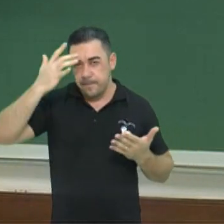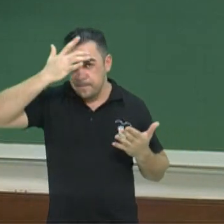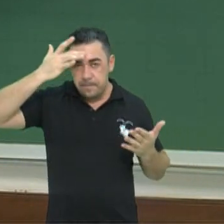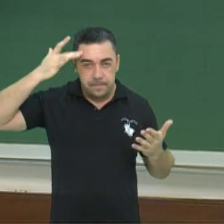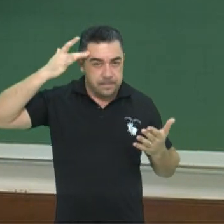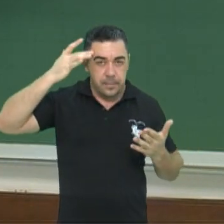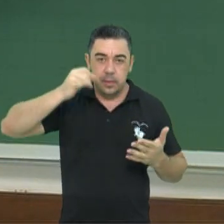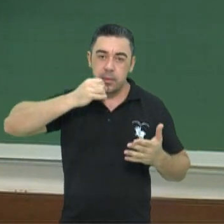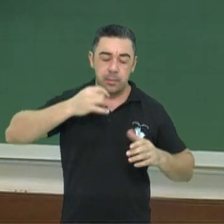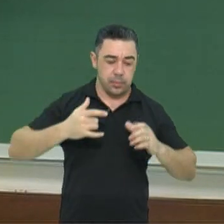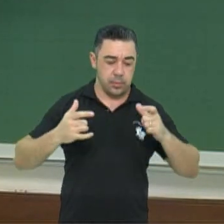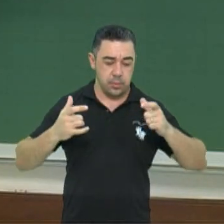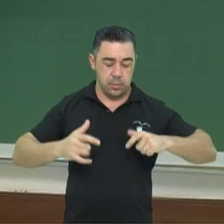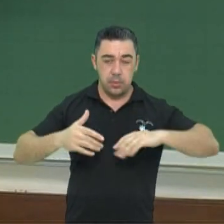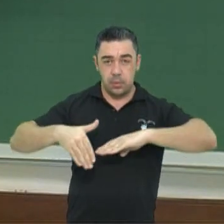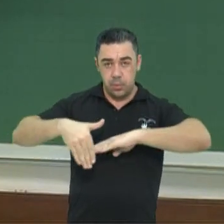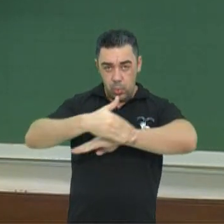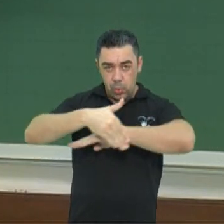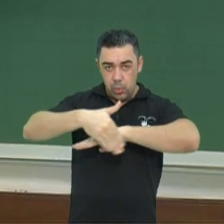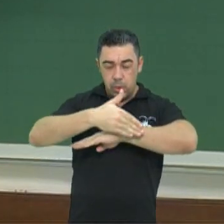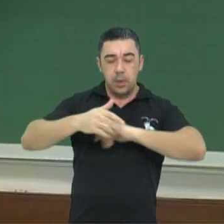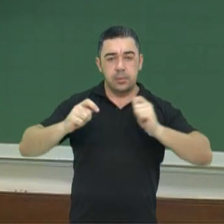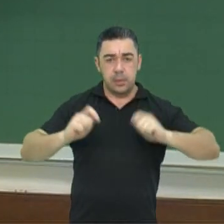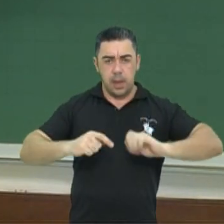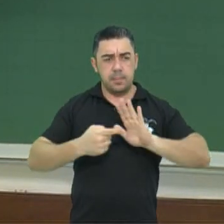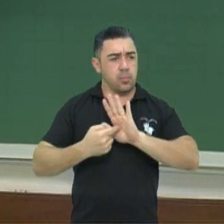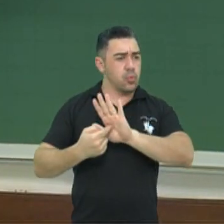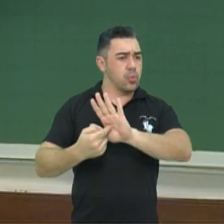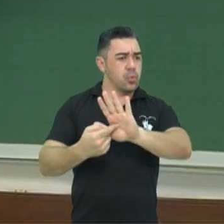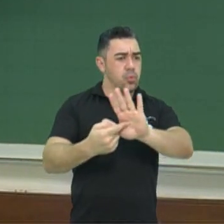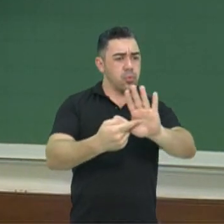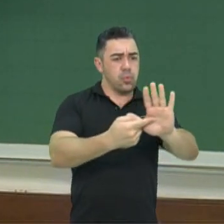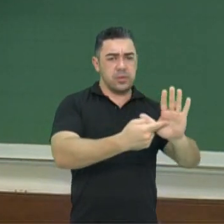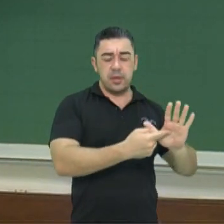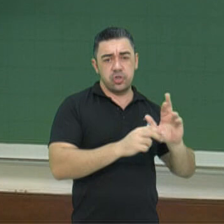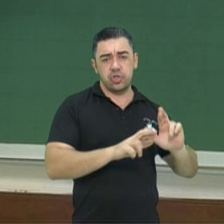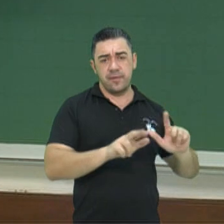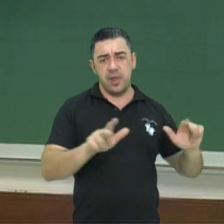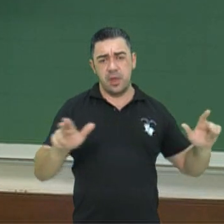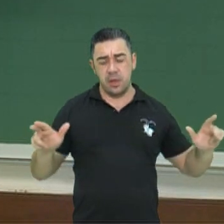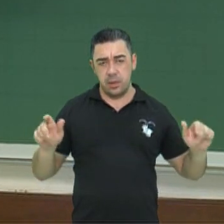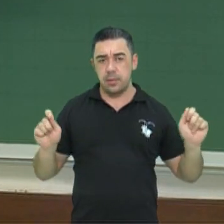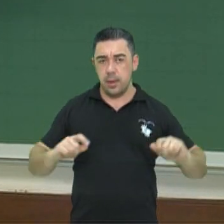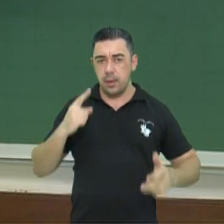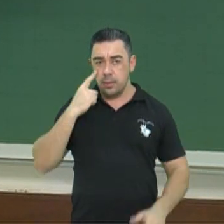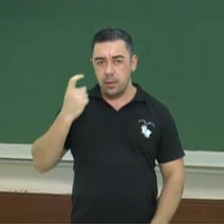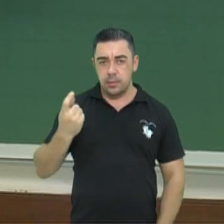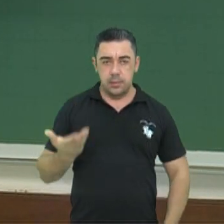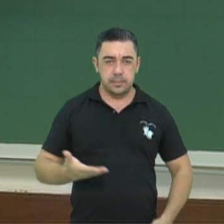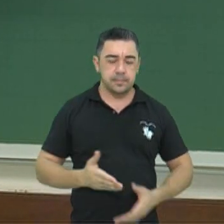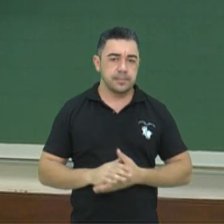for para um local como a rua, ele vai conseguir mostrar isso para pessoas diferentes. Isso é algo muito interessante.